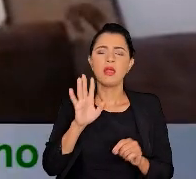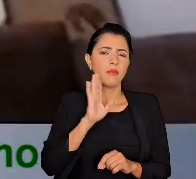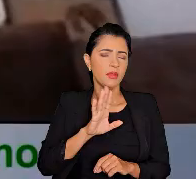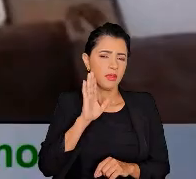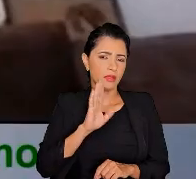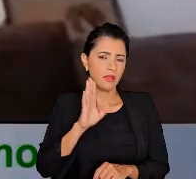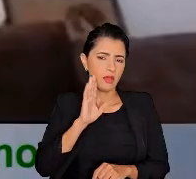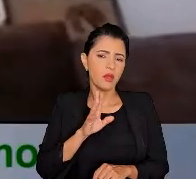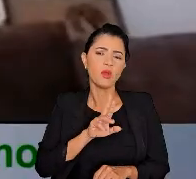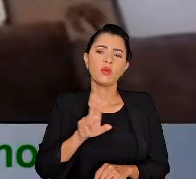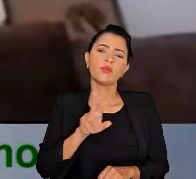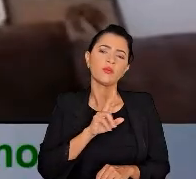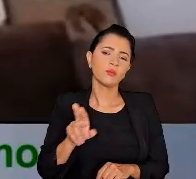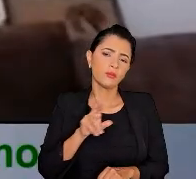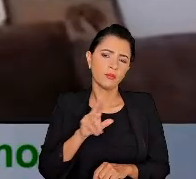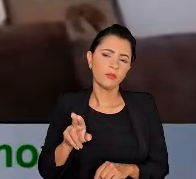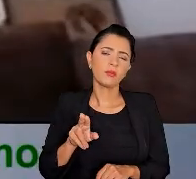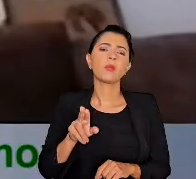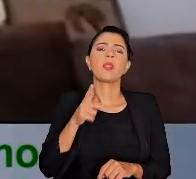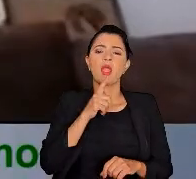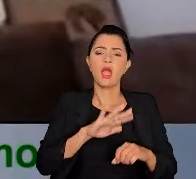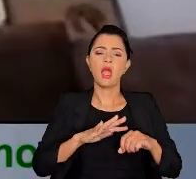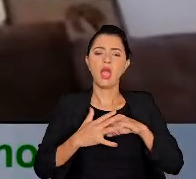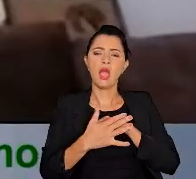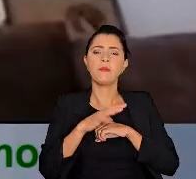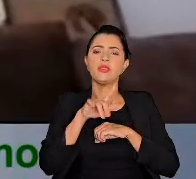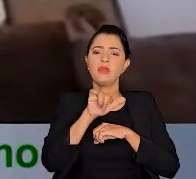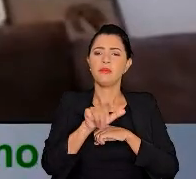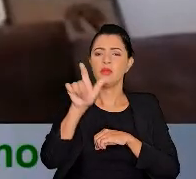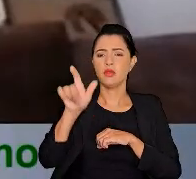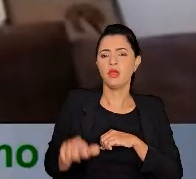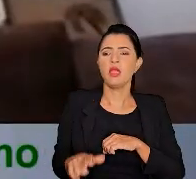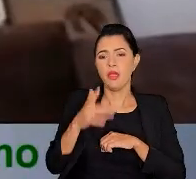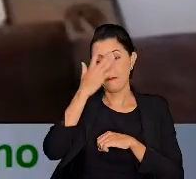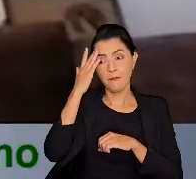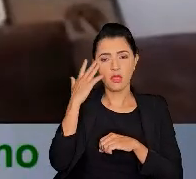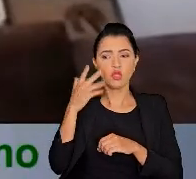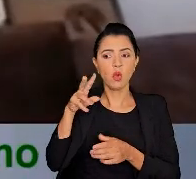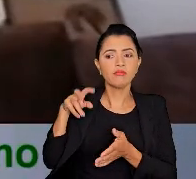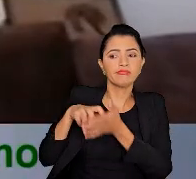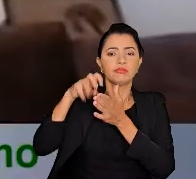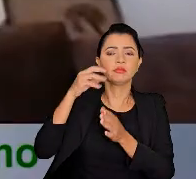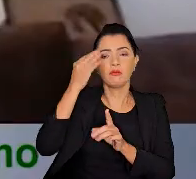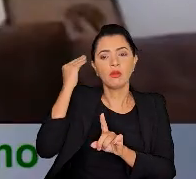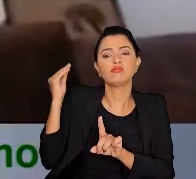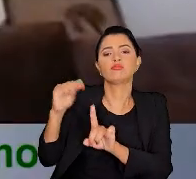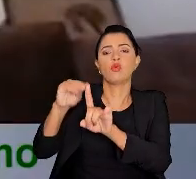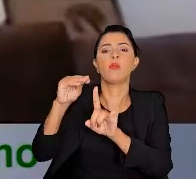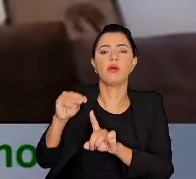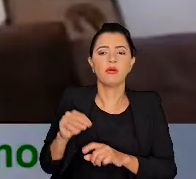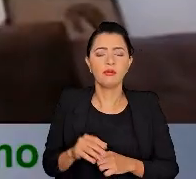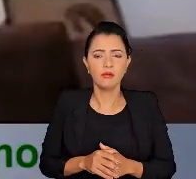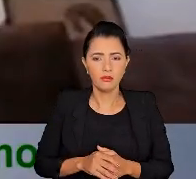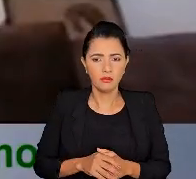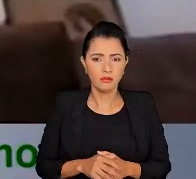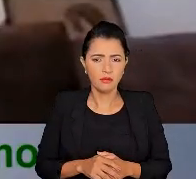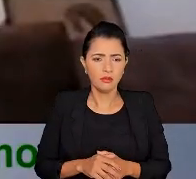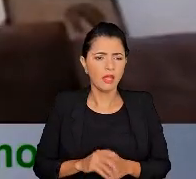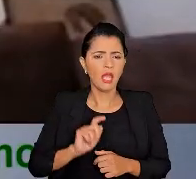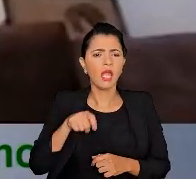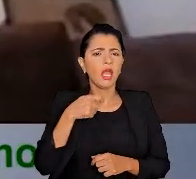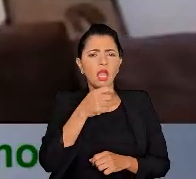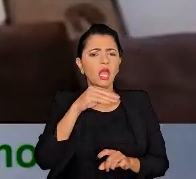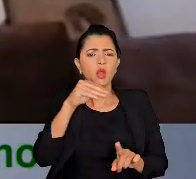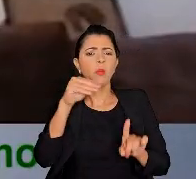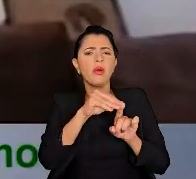a chamada é As Epidemias e Seus Bodes Expiatórios. Acho que é bem conveniente tratar sobre isso. Quem foi ocupado pela